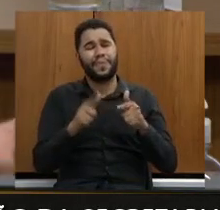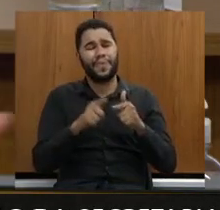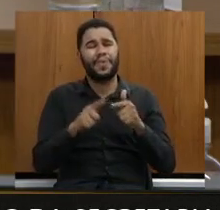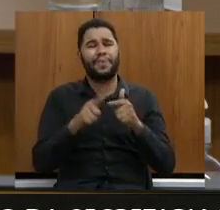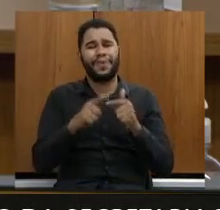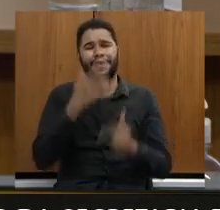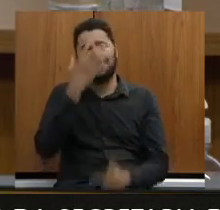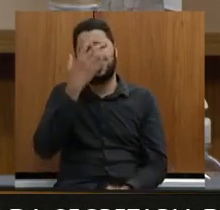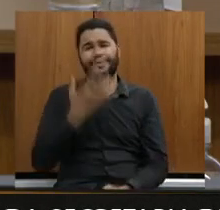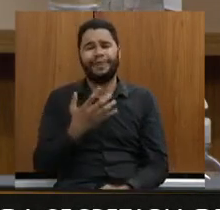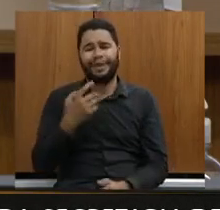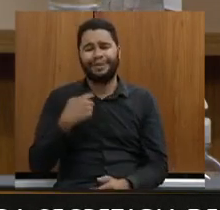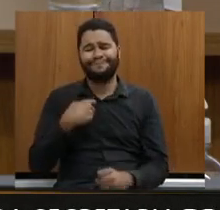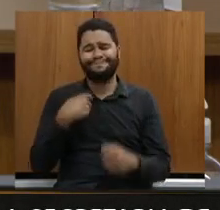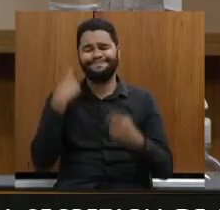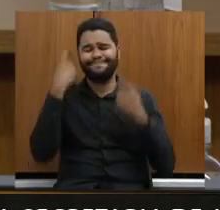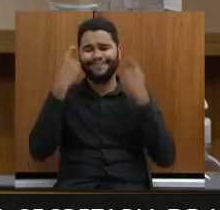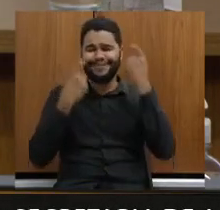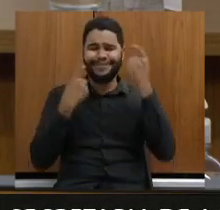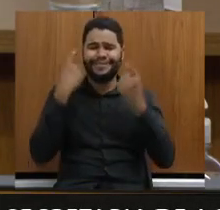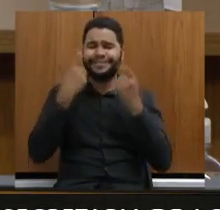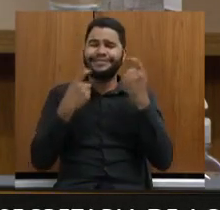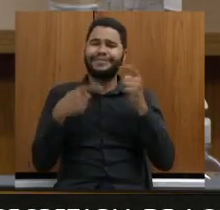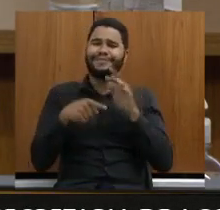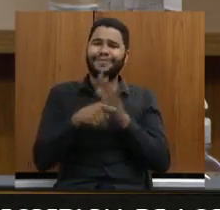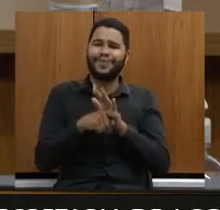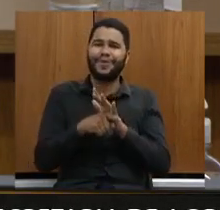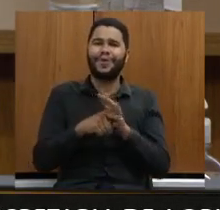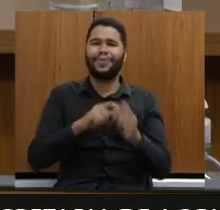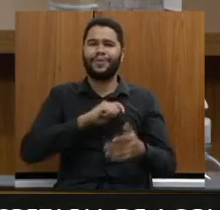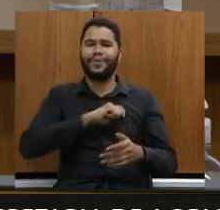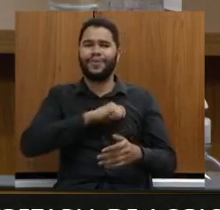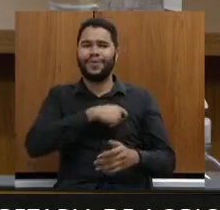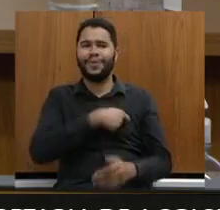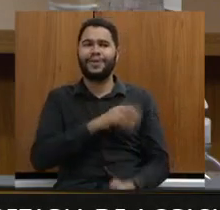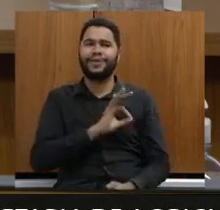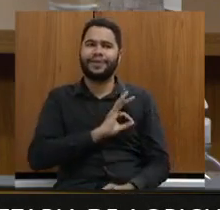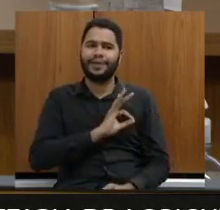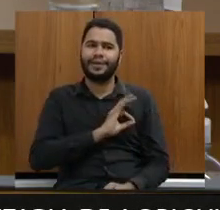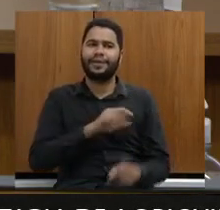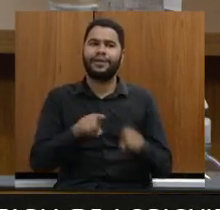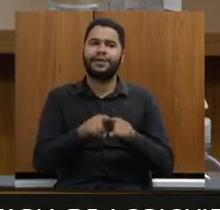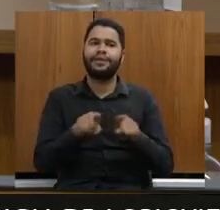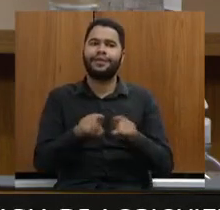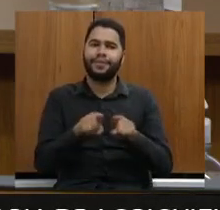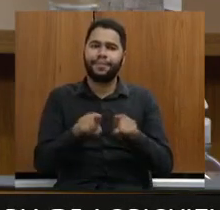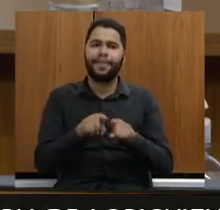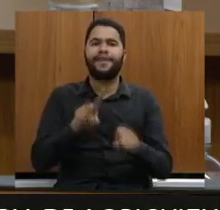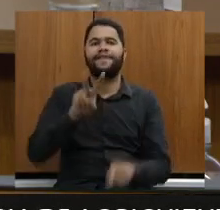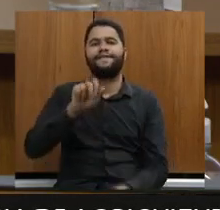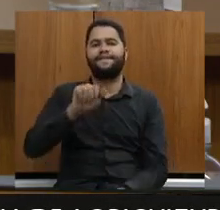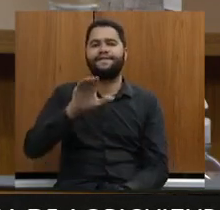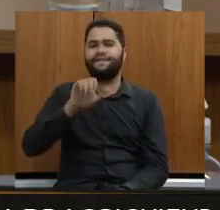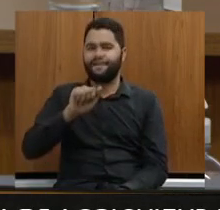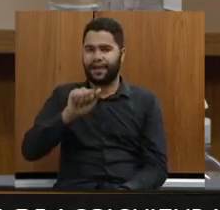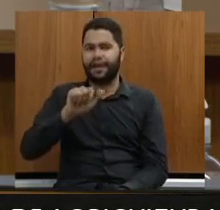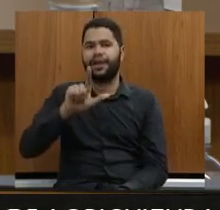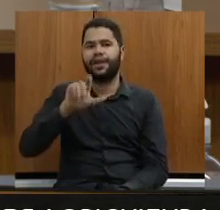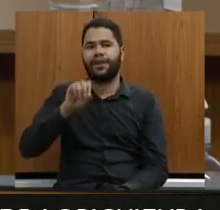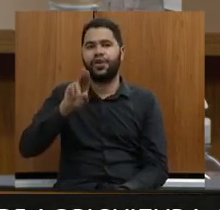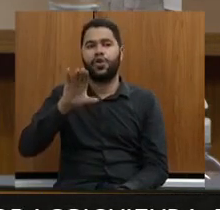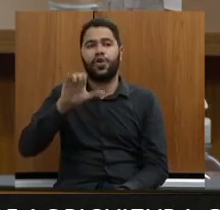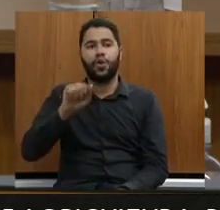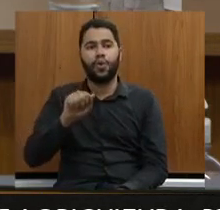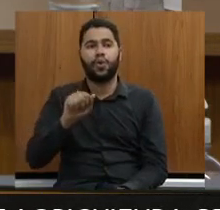preocupado e com o delegado já falou essa questão das delegacias em relação a vaca louca Deputado isso